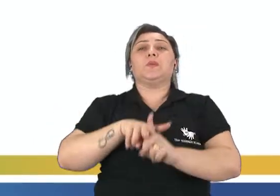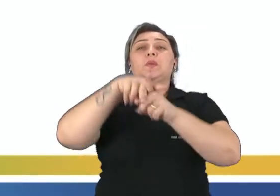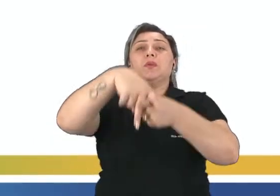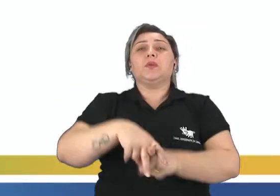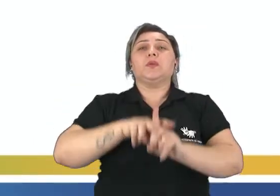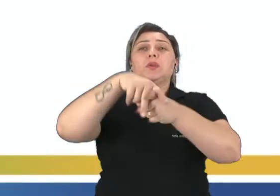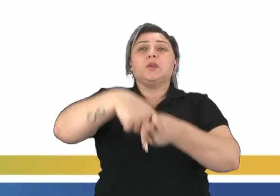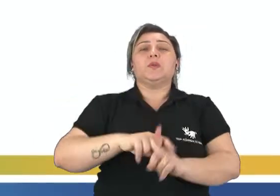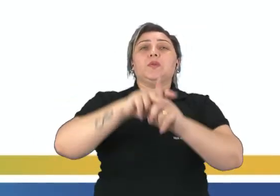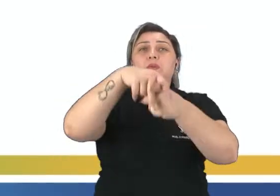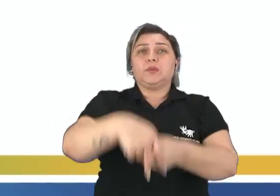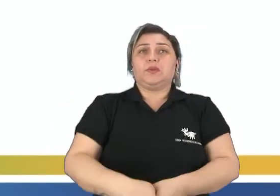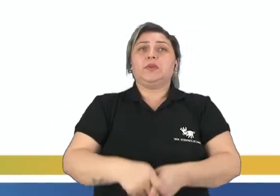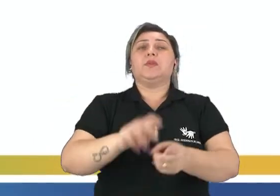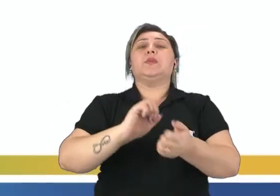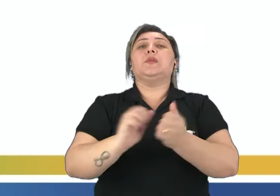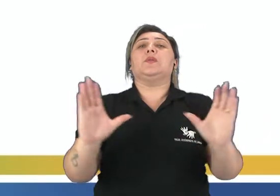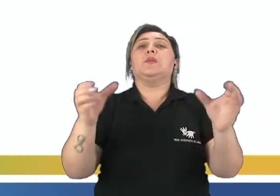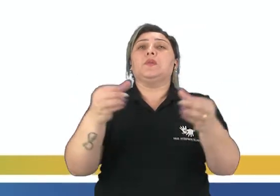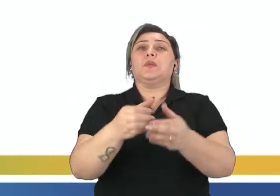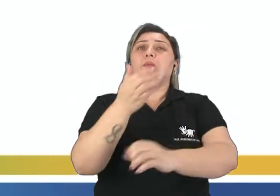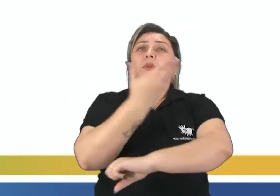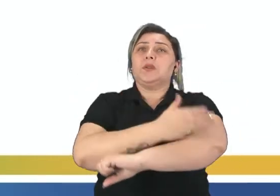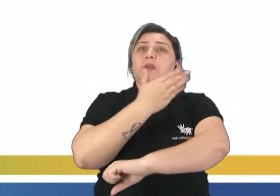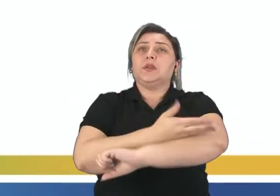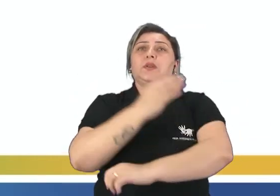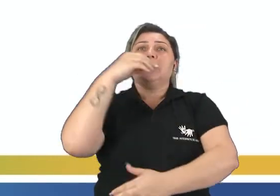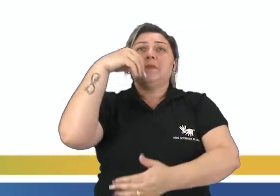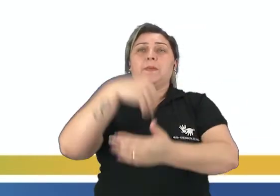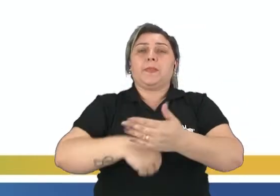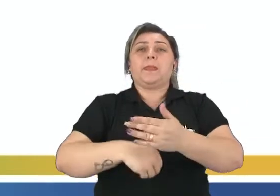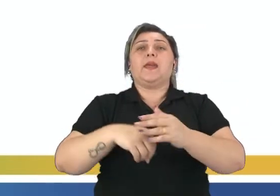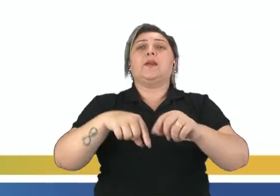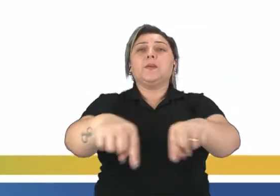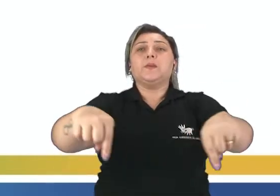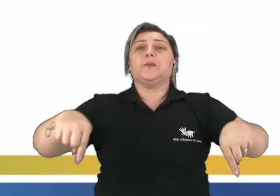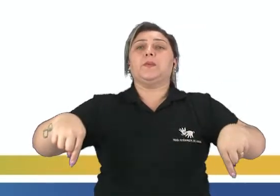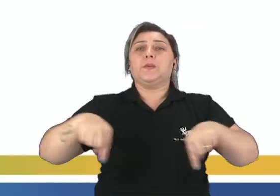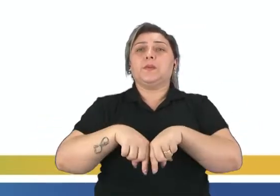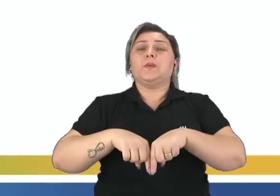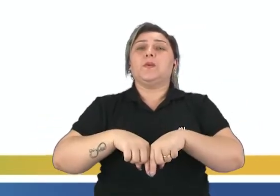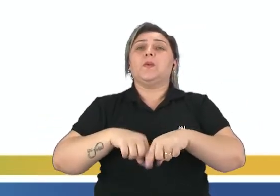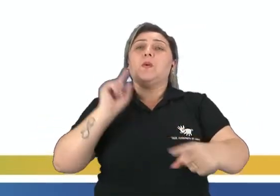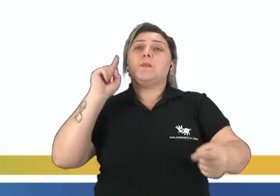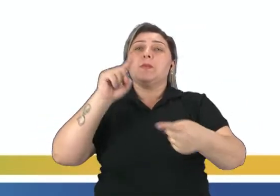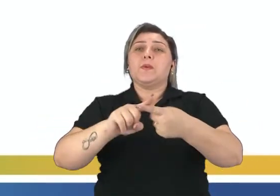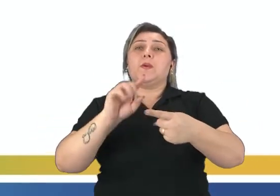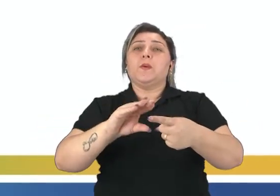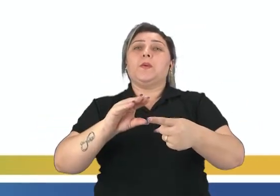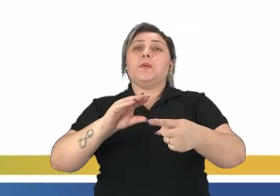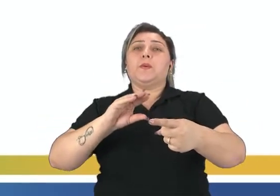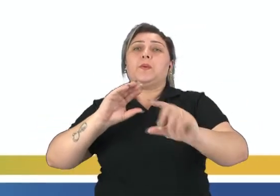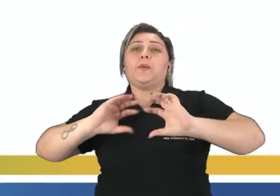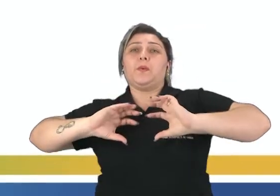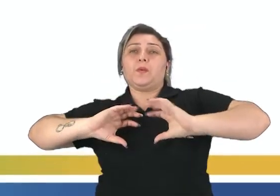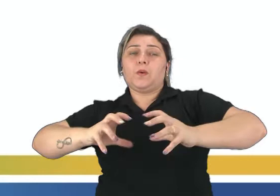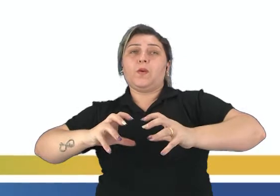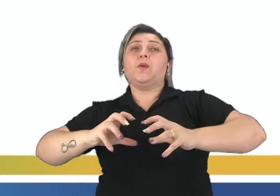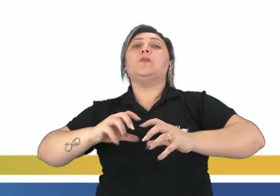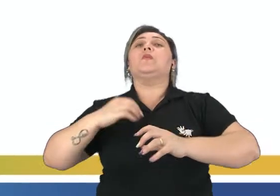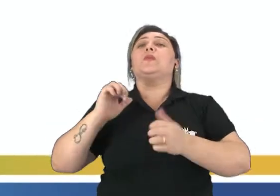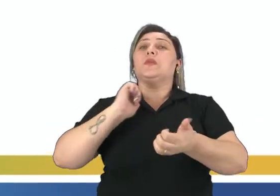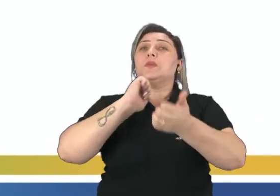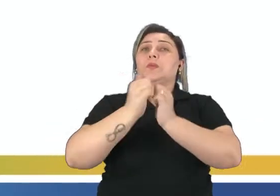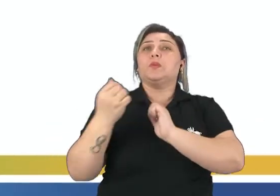cavalo. Esporte coletivo praticado dentro de uma piscina cujo objetivo é o gol. E esporte